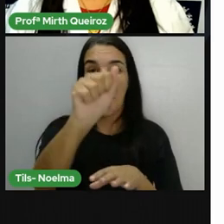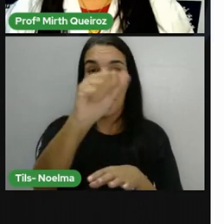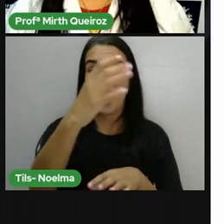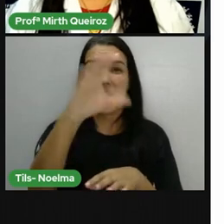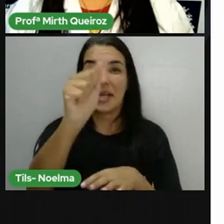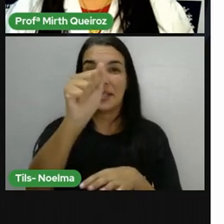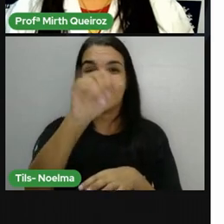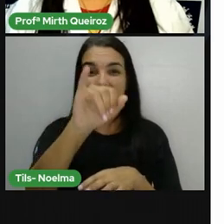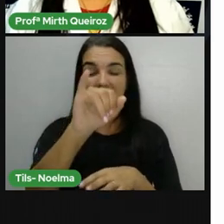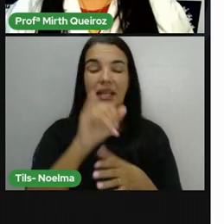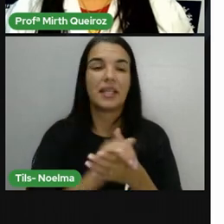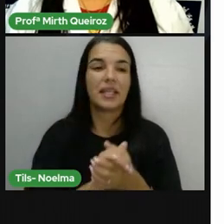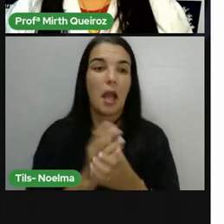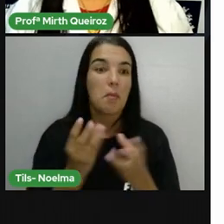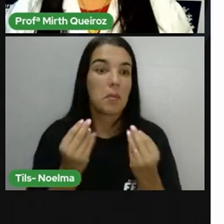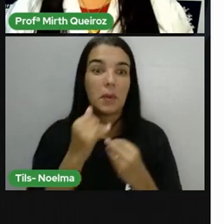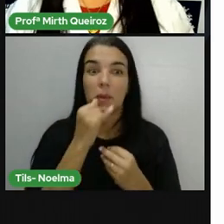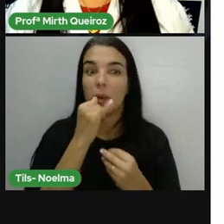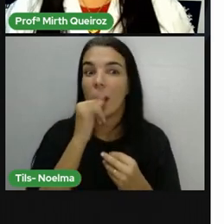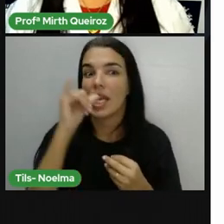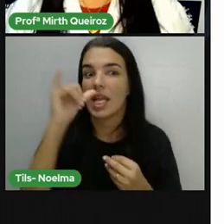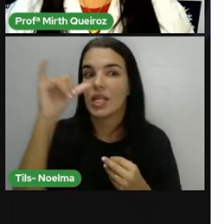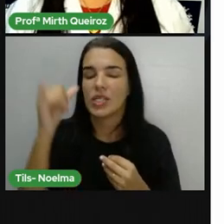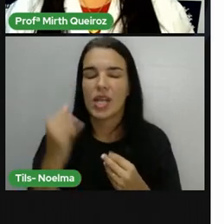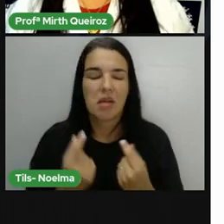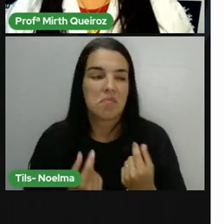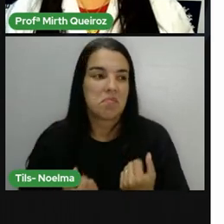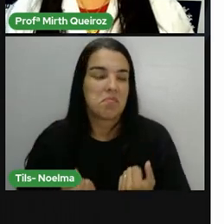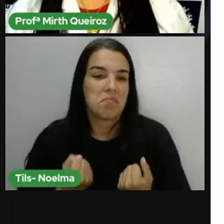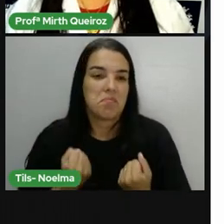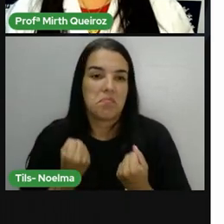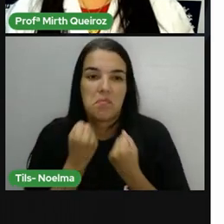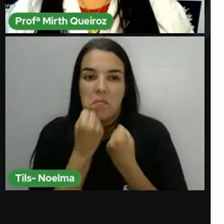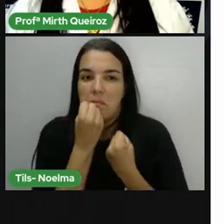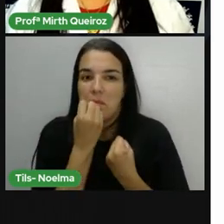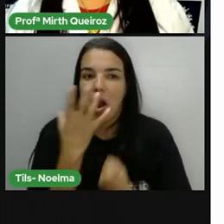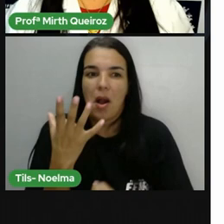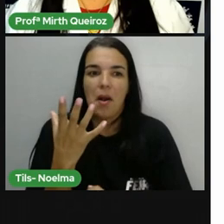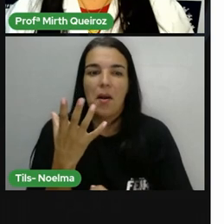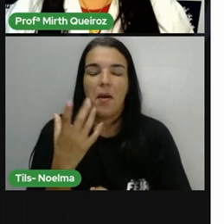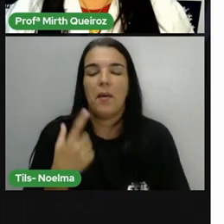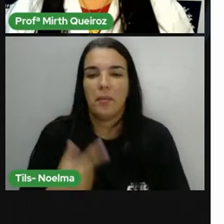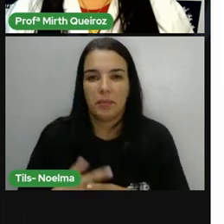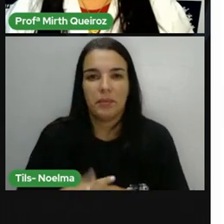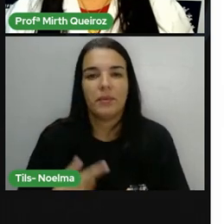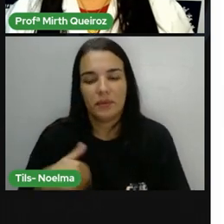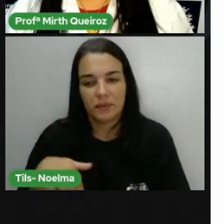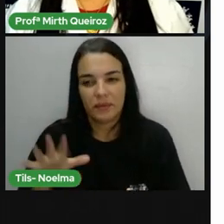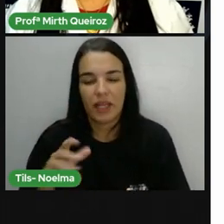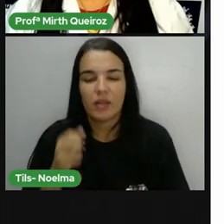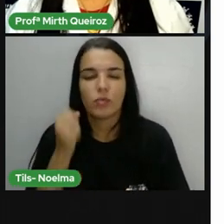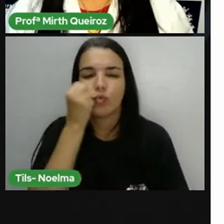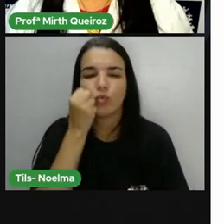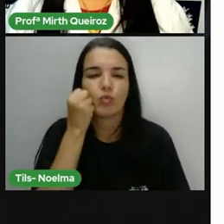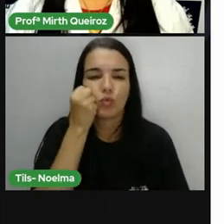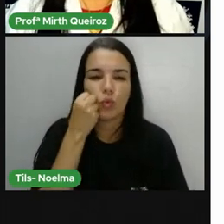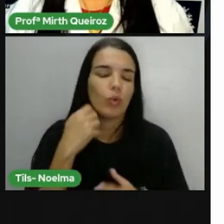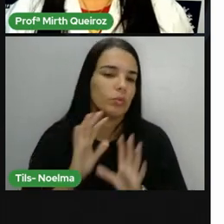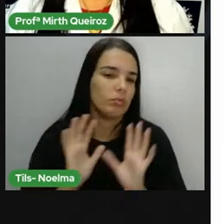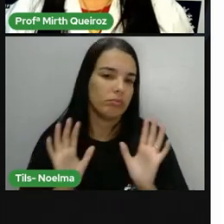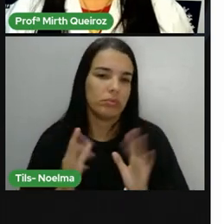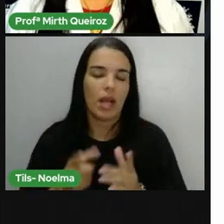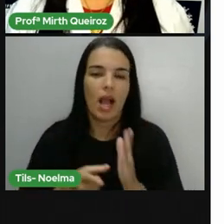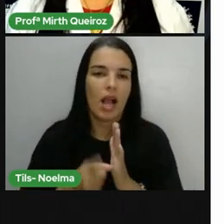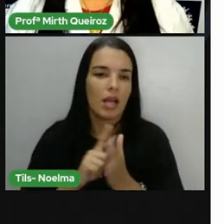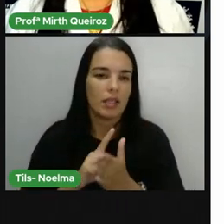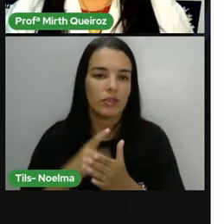né? Porque é rico em energia, né? É um alimento energético, as pessoas também costumam tomar um suco de açaí antes